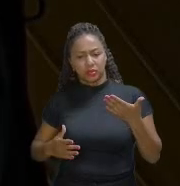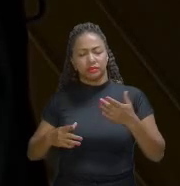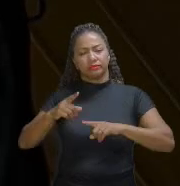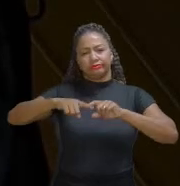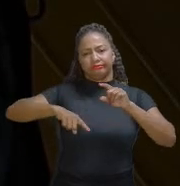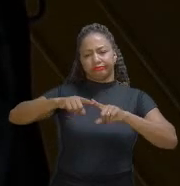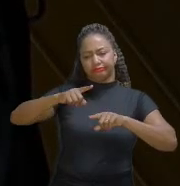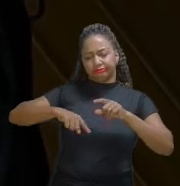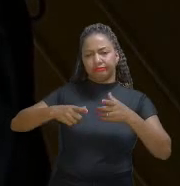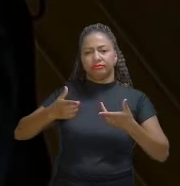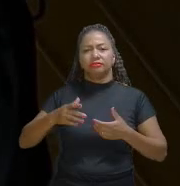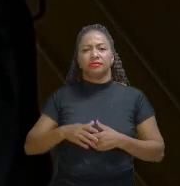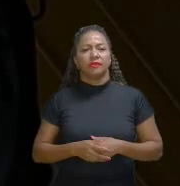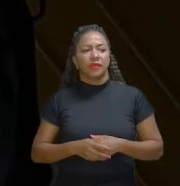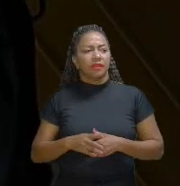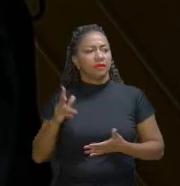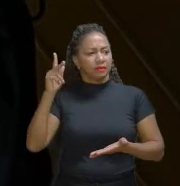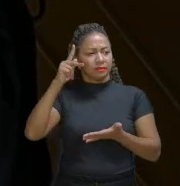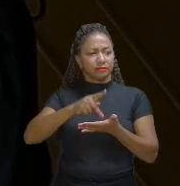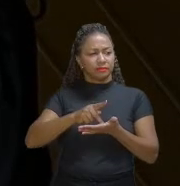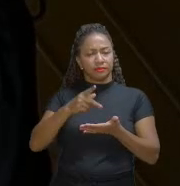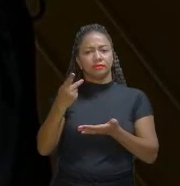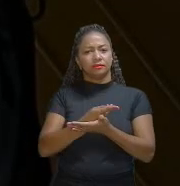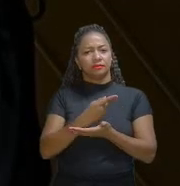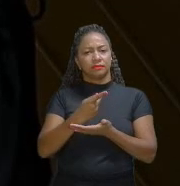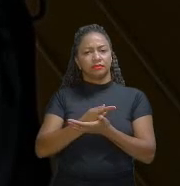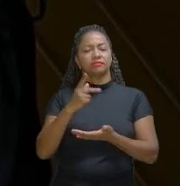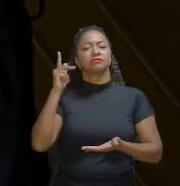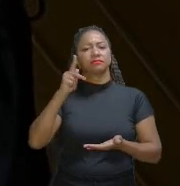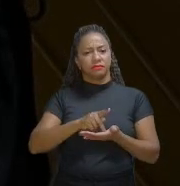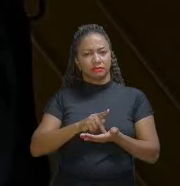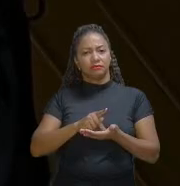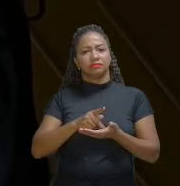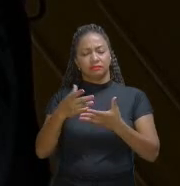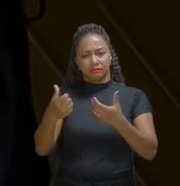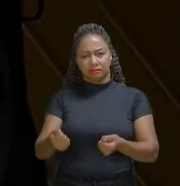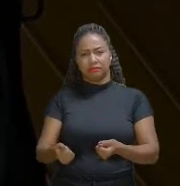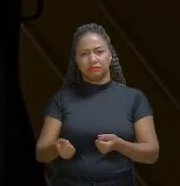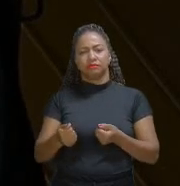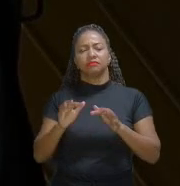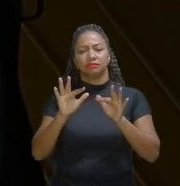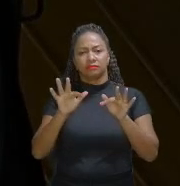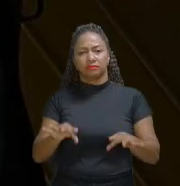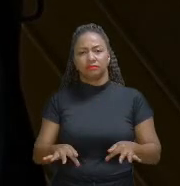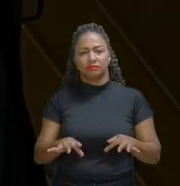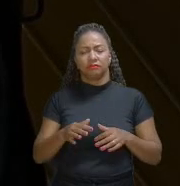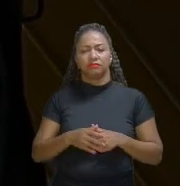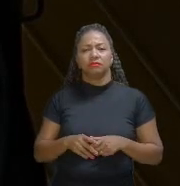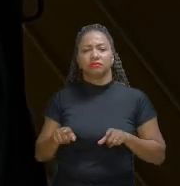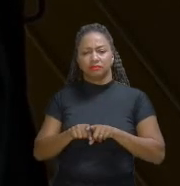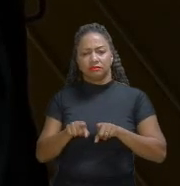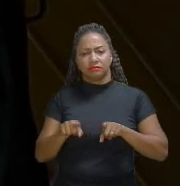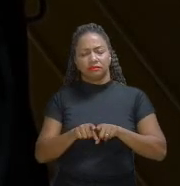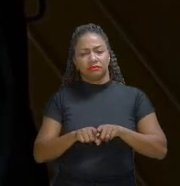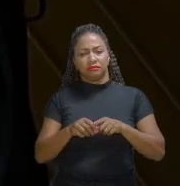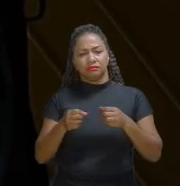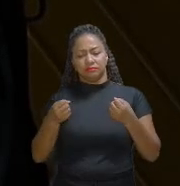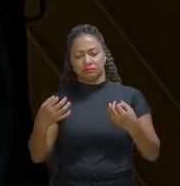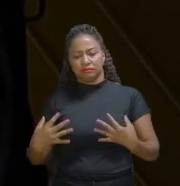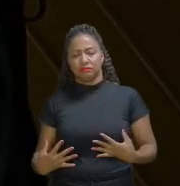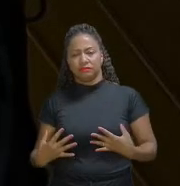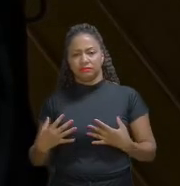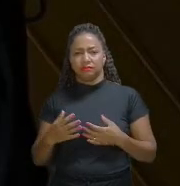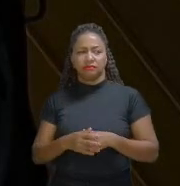elementos, quando os fatos e as circunstâncias do caso concreto assim permitirem concluir, e eu, nesse ponto, faço um destaque.